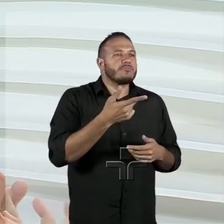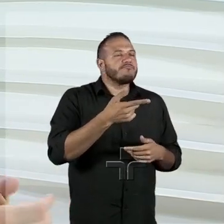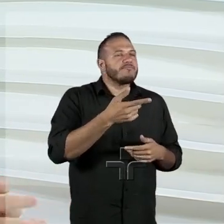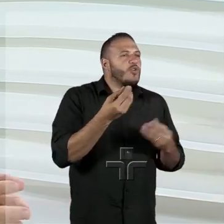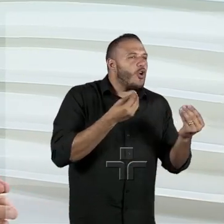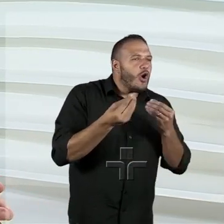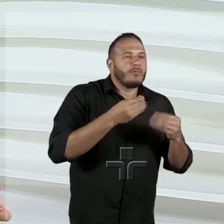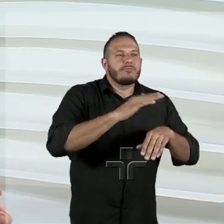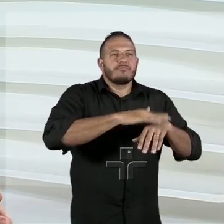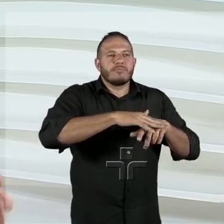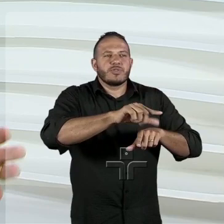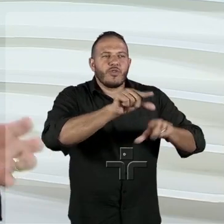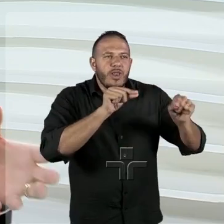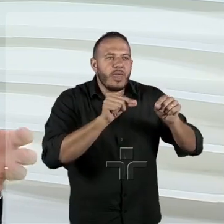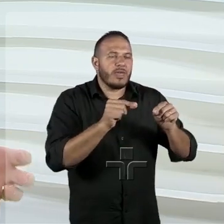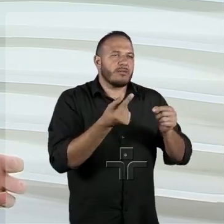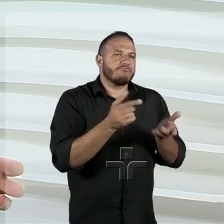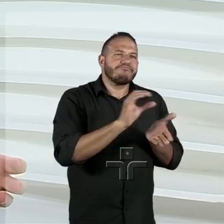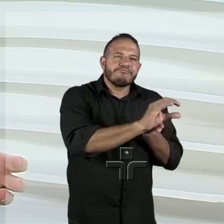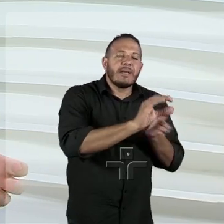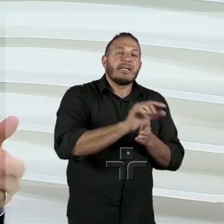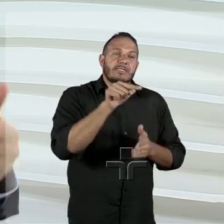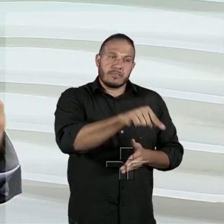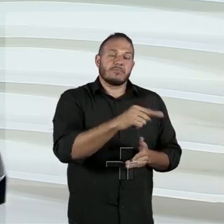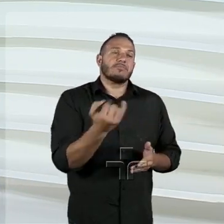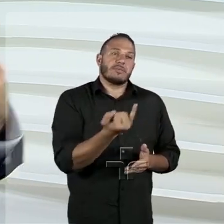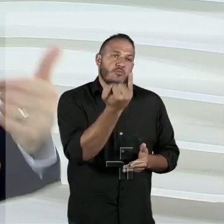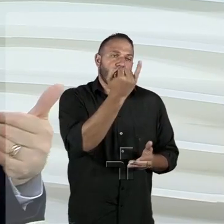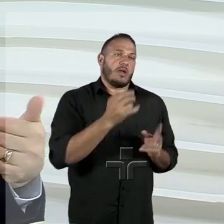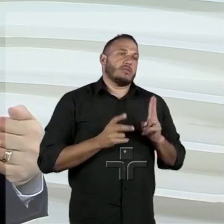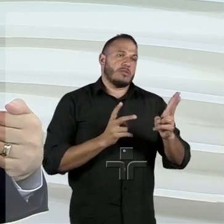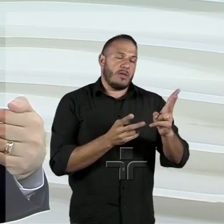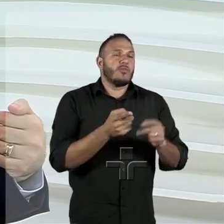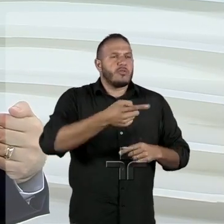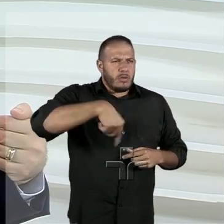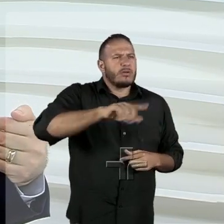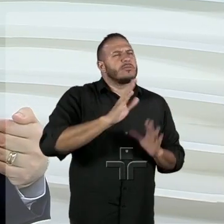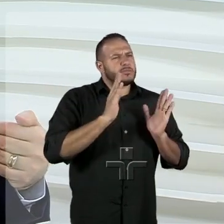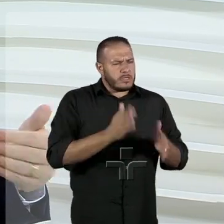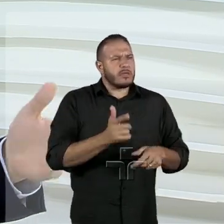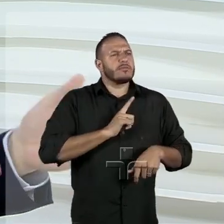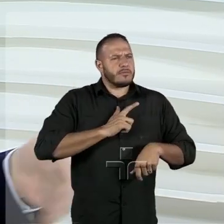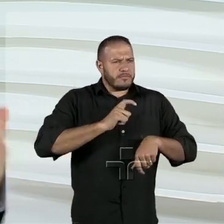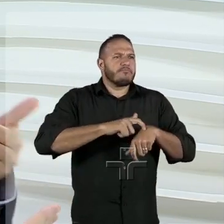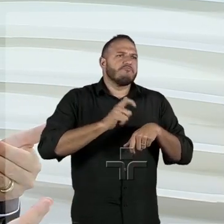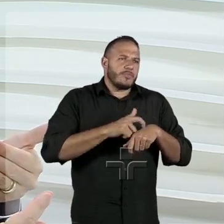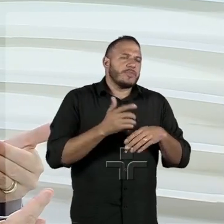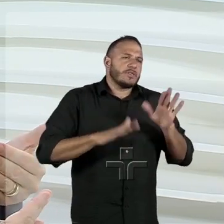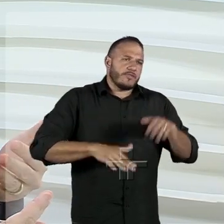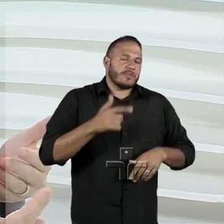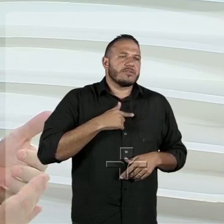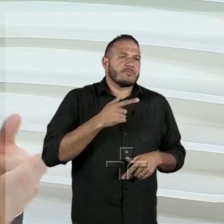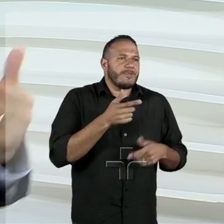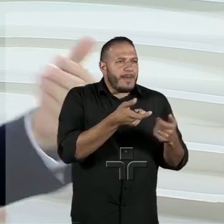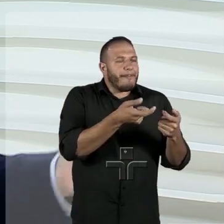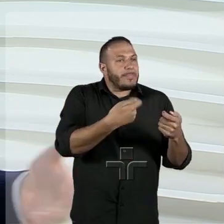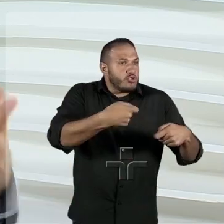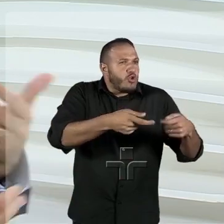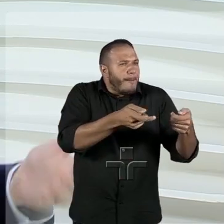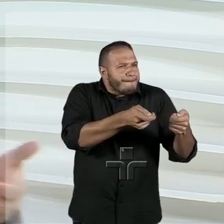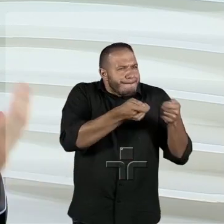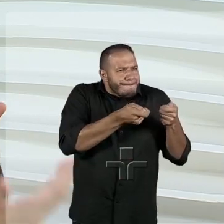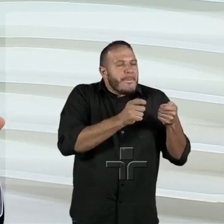como escolher o que fazer, isso é sempre muito importante. Nós passamos por momentos onde tivemos contingenciamento e